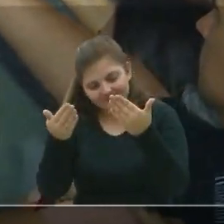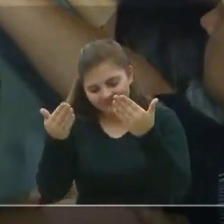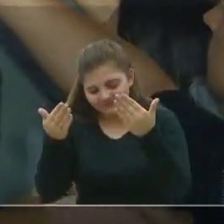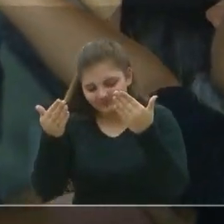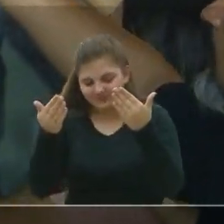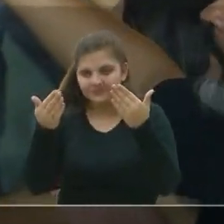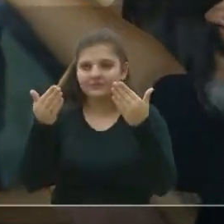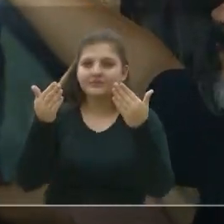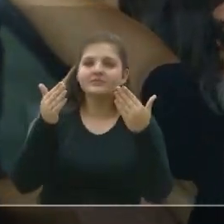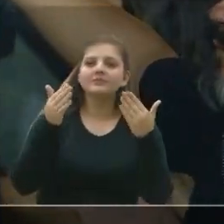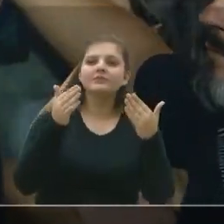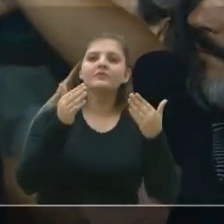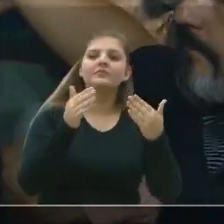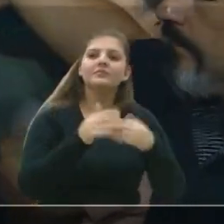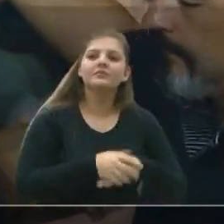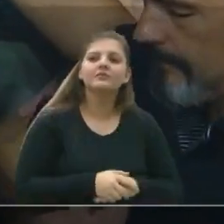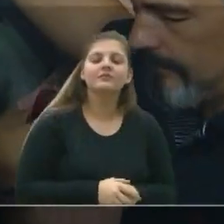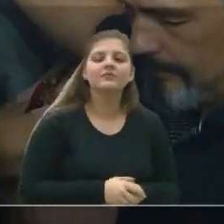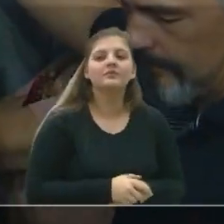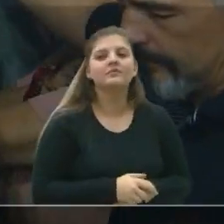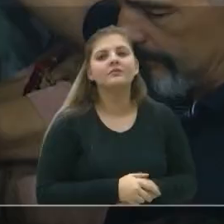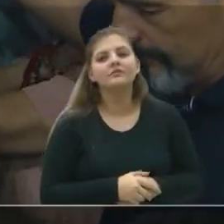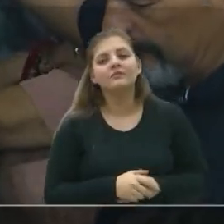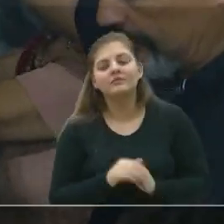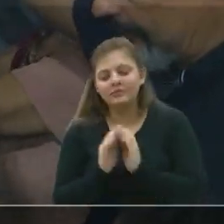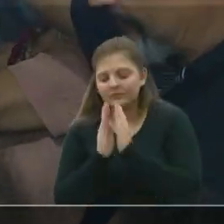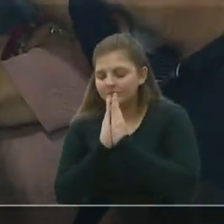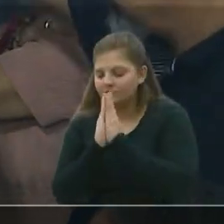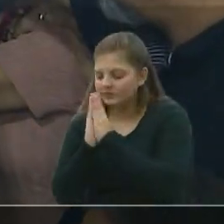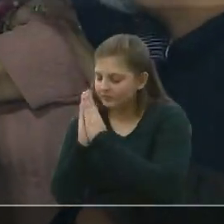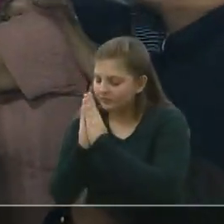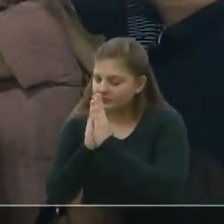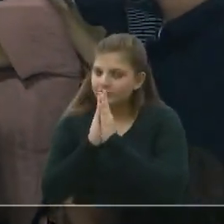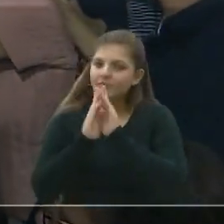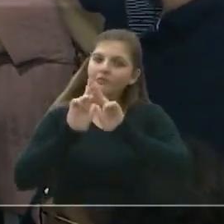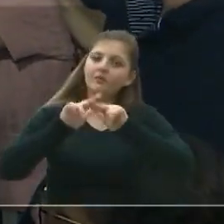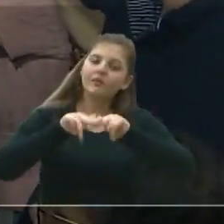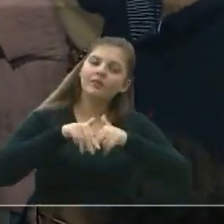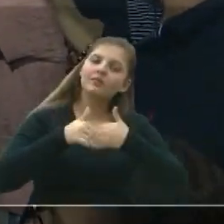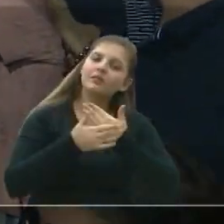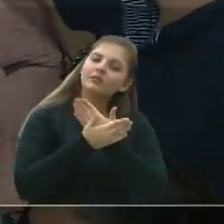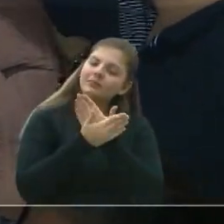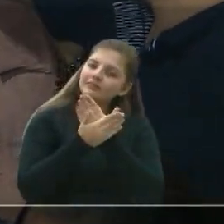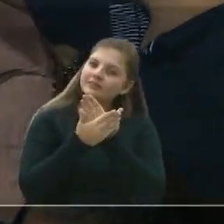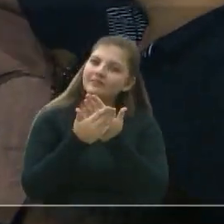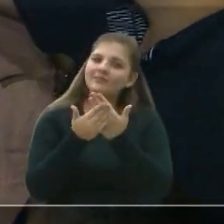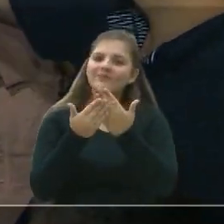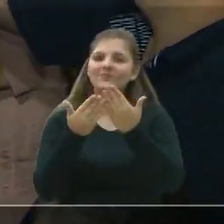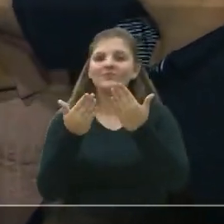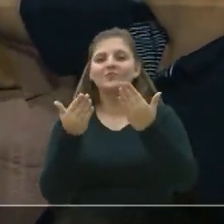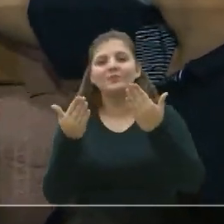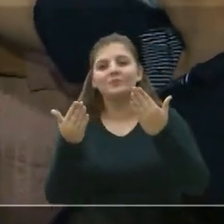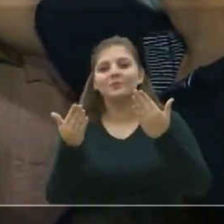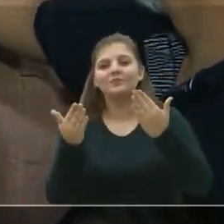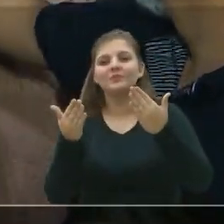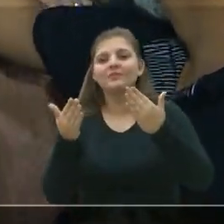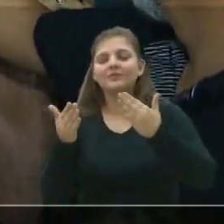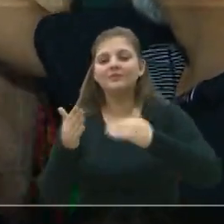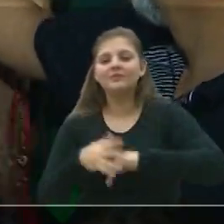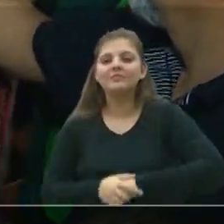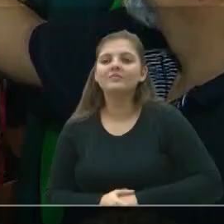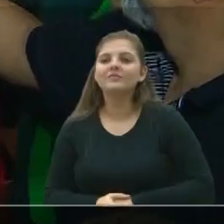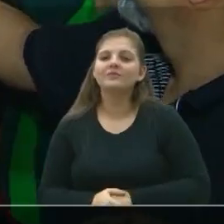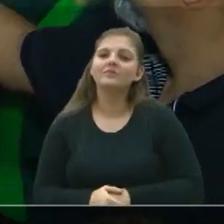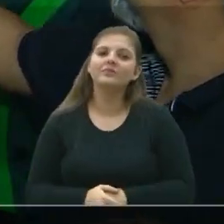ser tocado. Essa tua irmã, esse teu irmão. Estou rezando por você. Os santos anjos